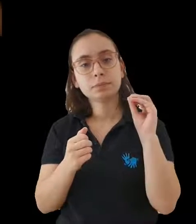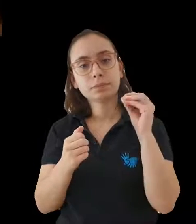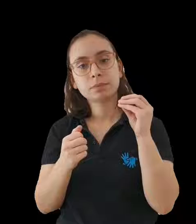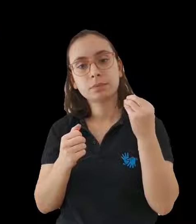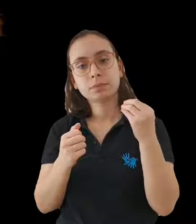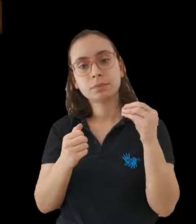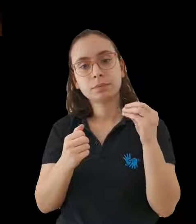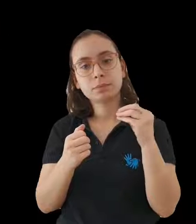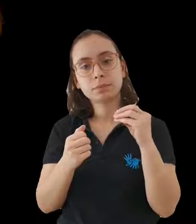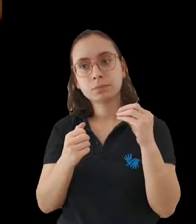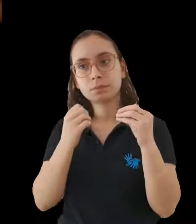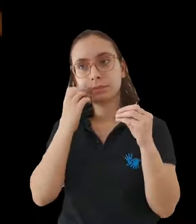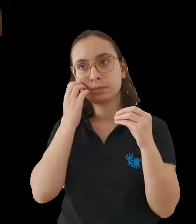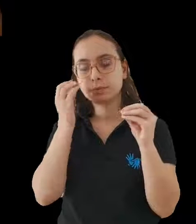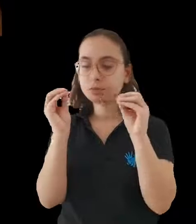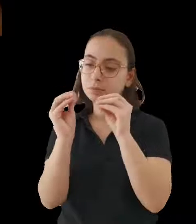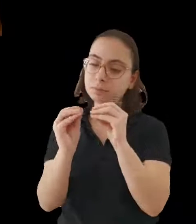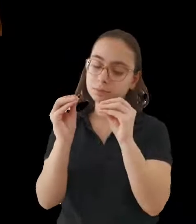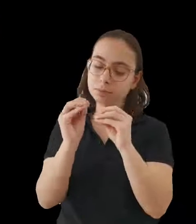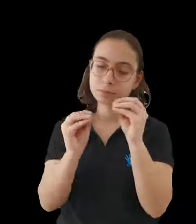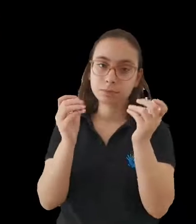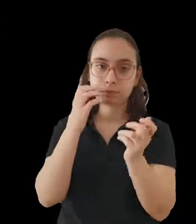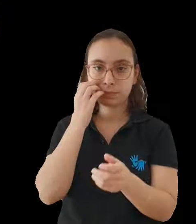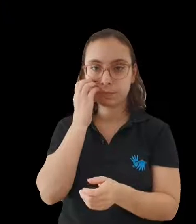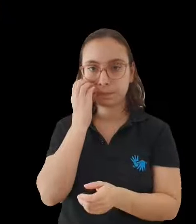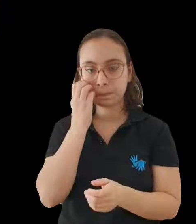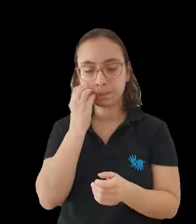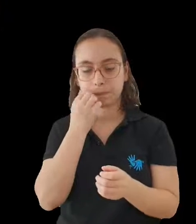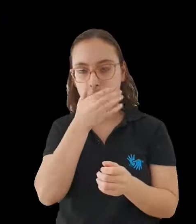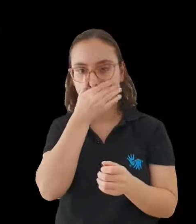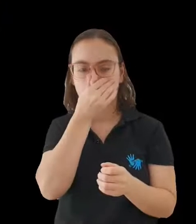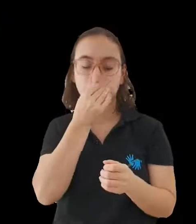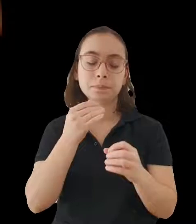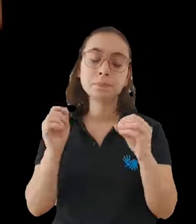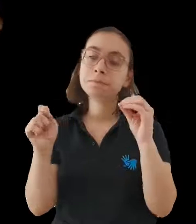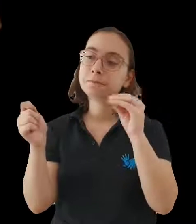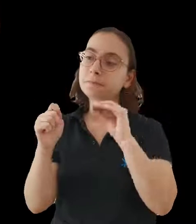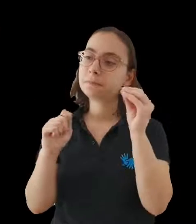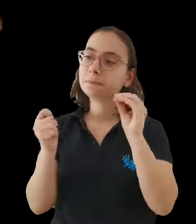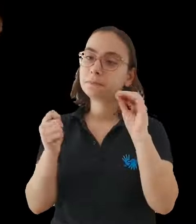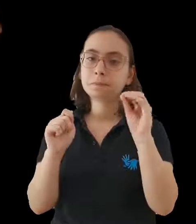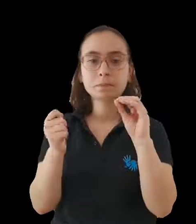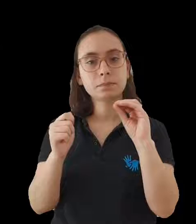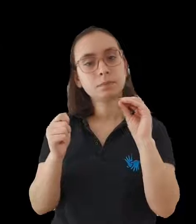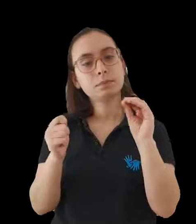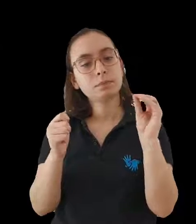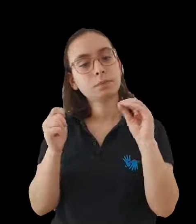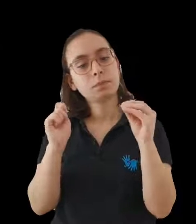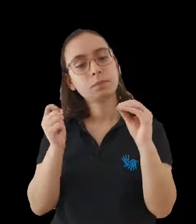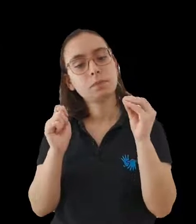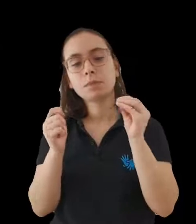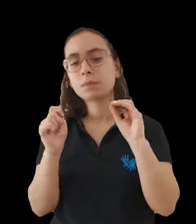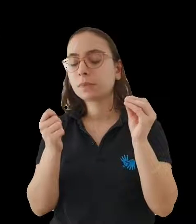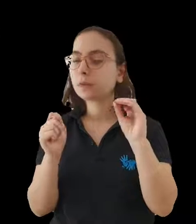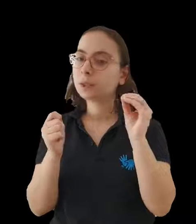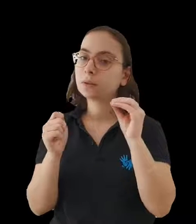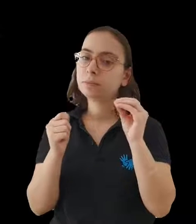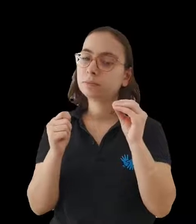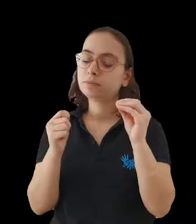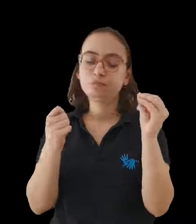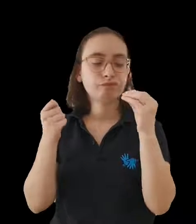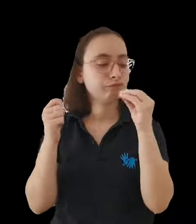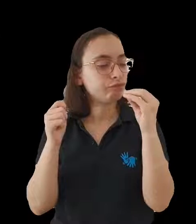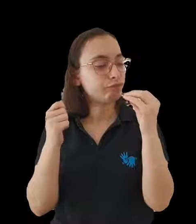um pertinho do outro, como eu falei, né? Com a carinha aqui na frente. Um fala, o outro fala. Vocês olham para os